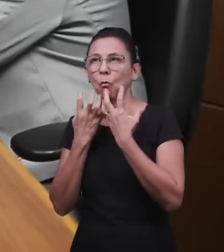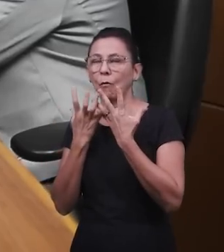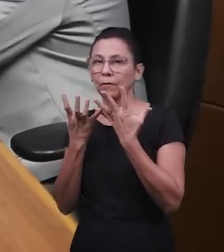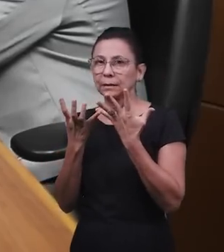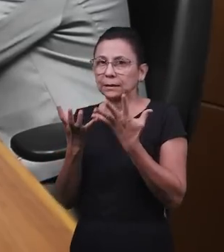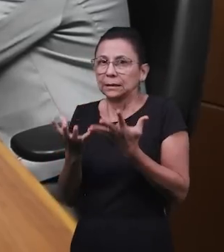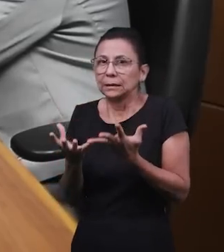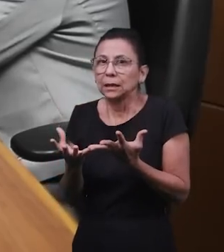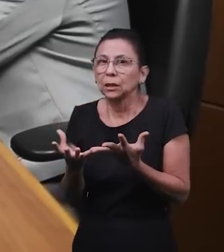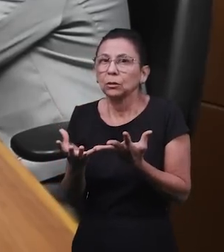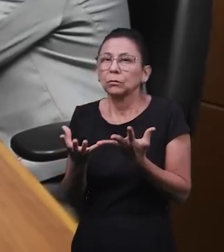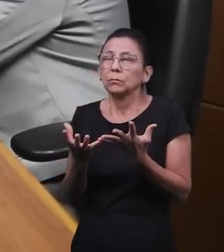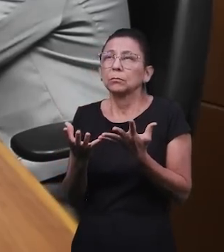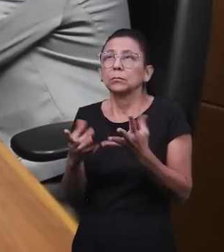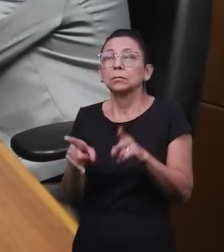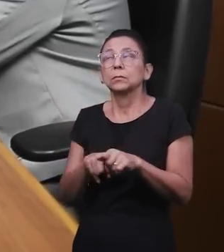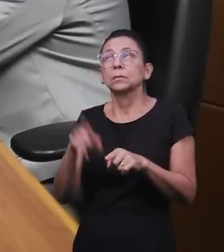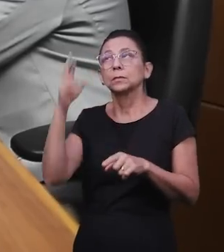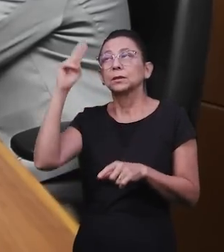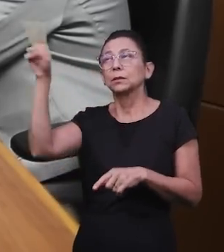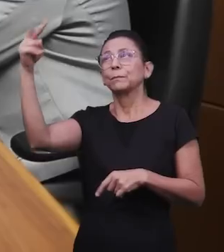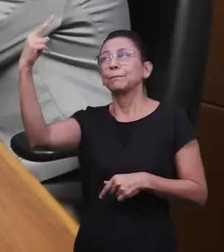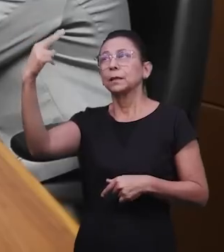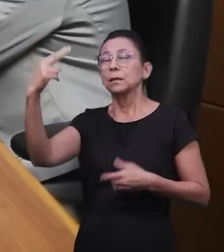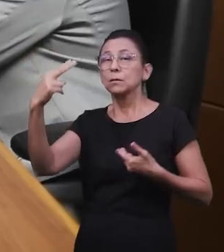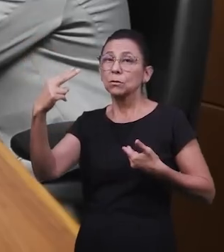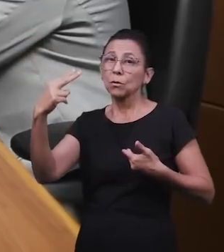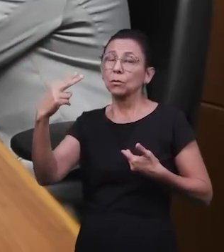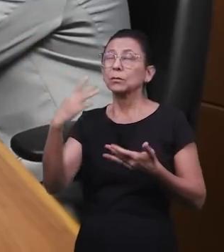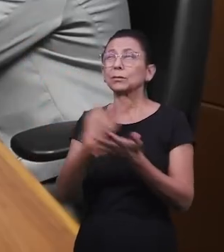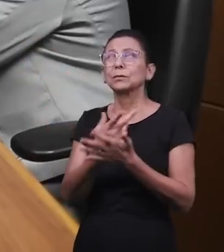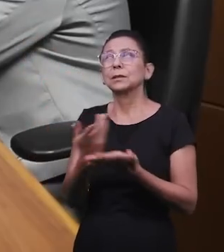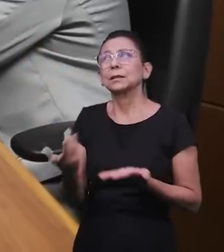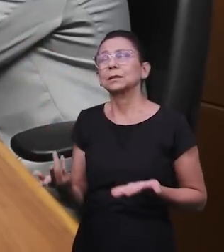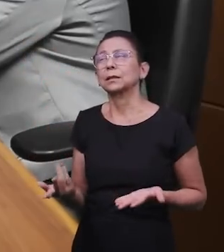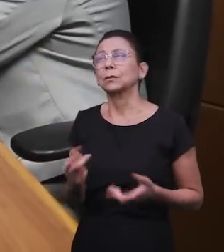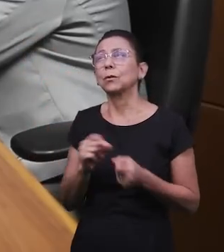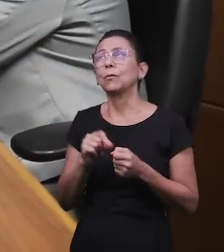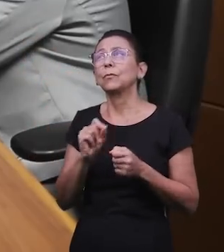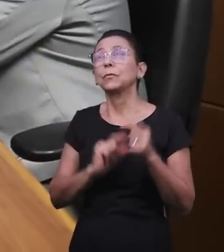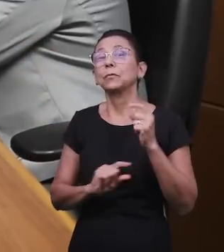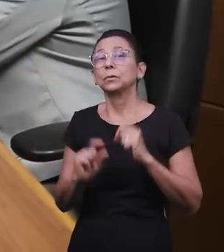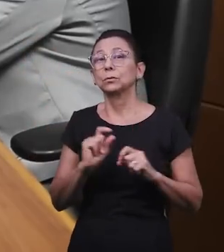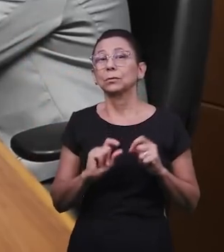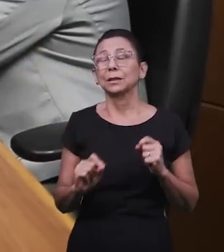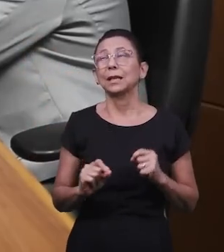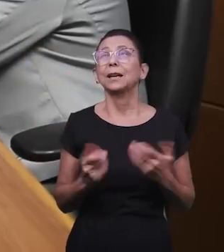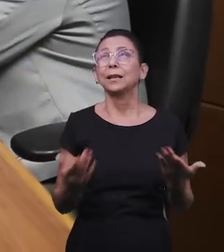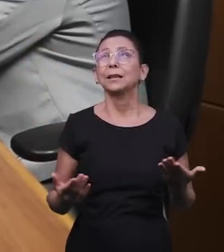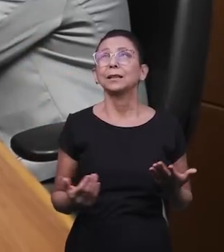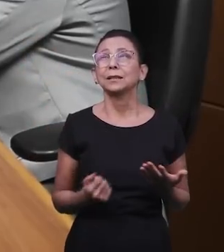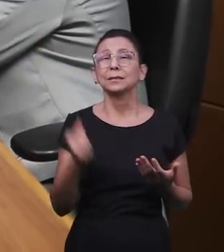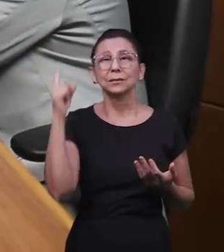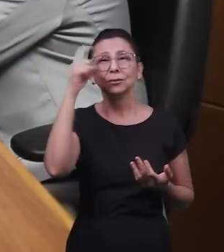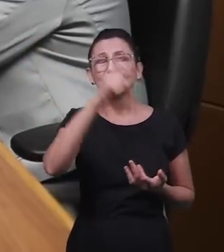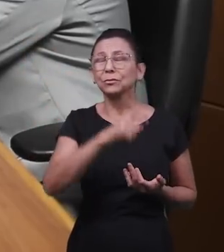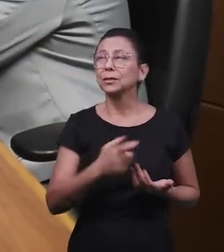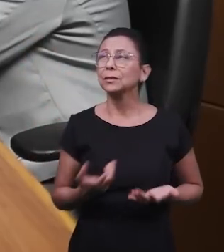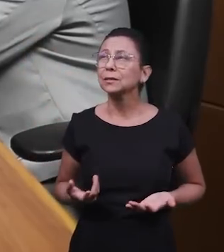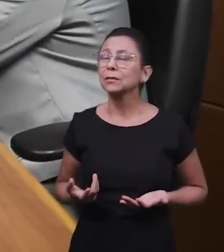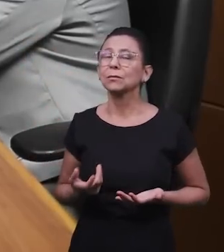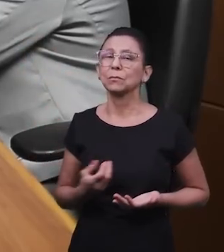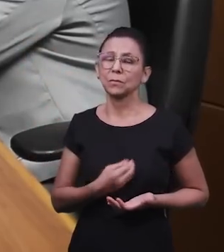Senhor, o que está acontecendo? O que eu fiz que está atrapalhando a minha vida? Eu não fiz a confissão